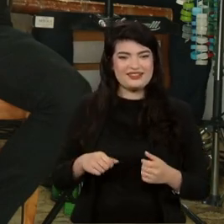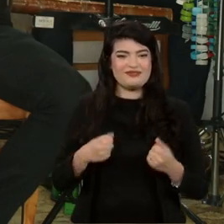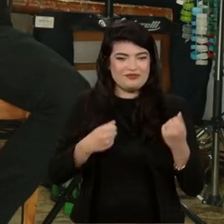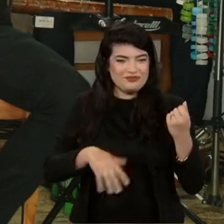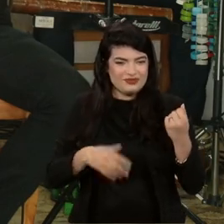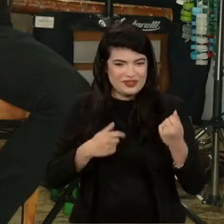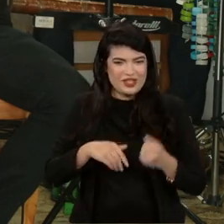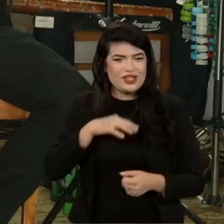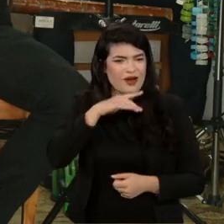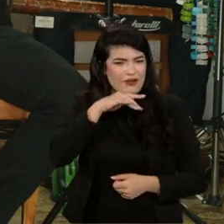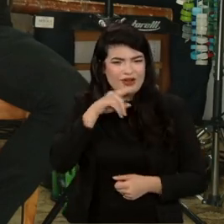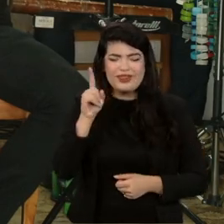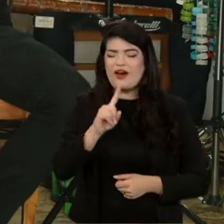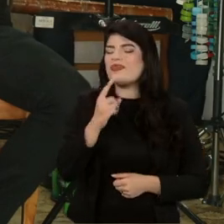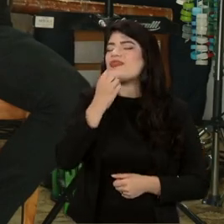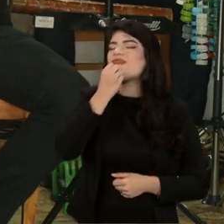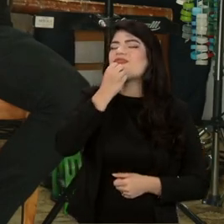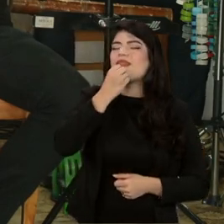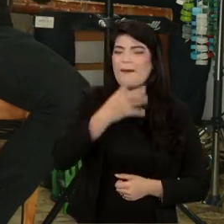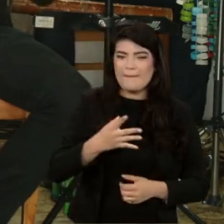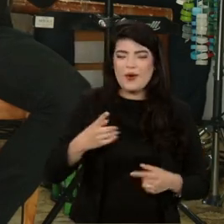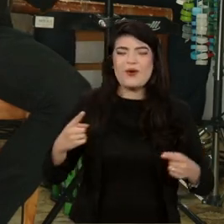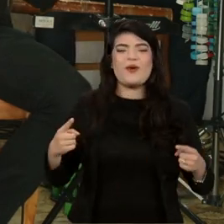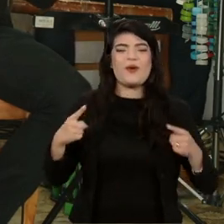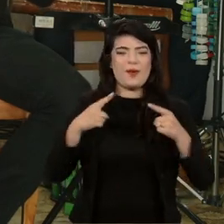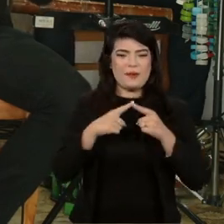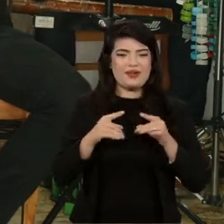Tá ruim? Não, tá bom.